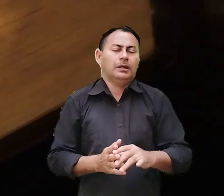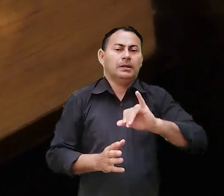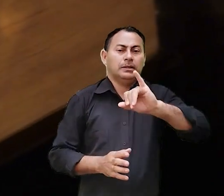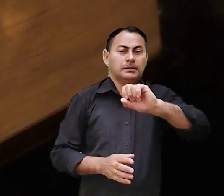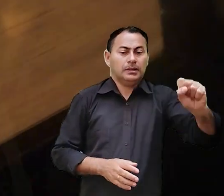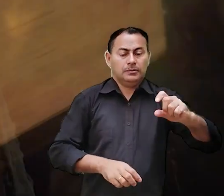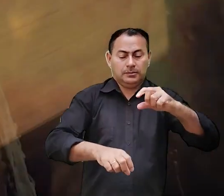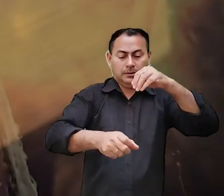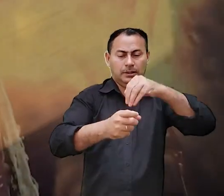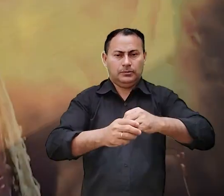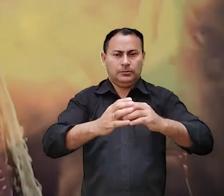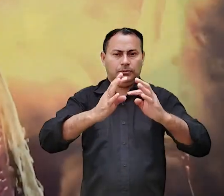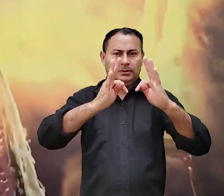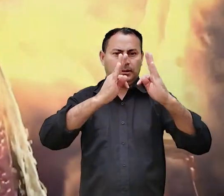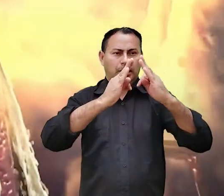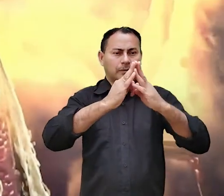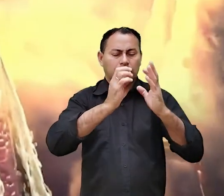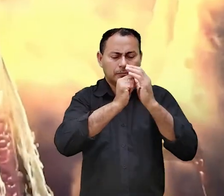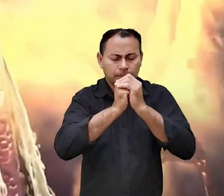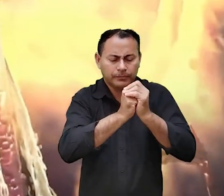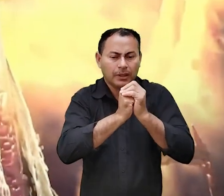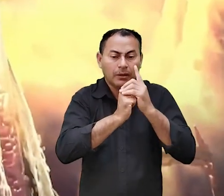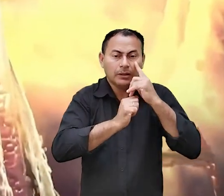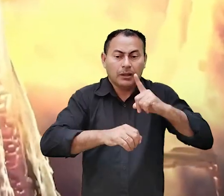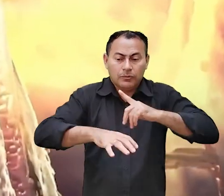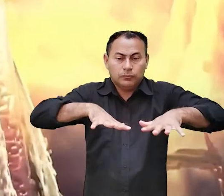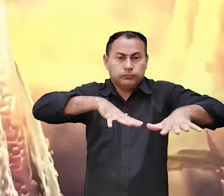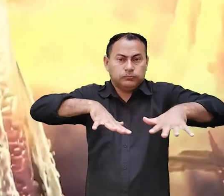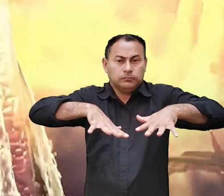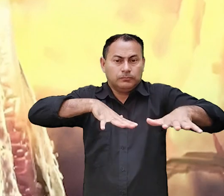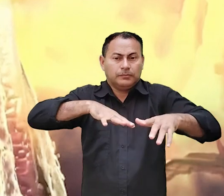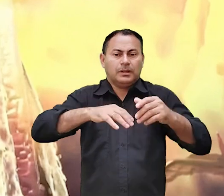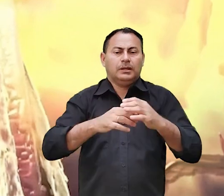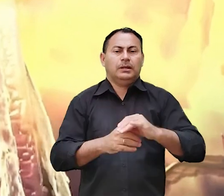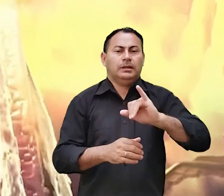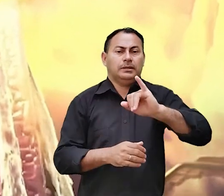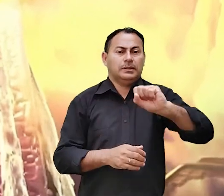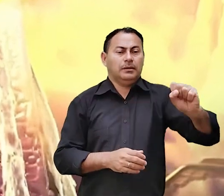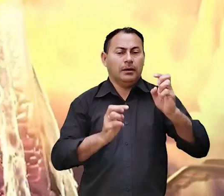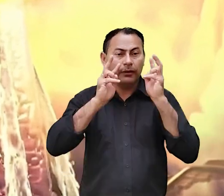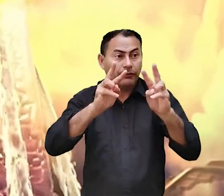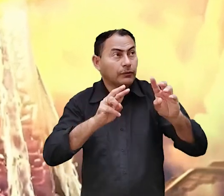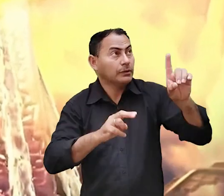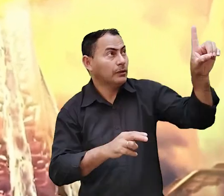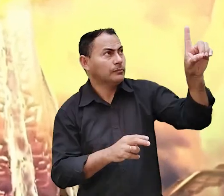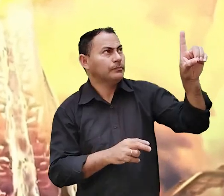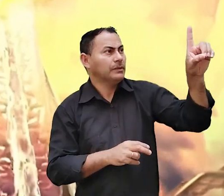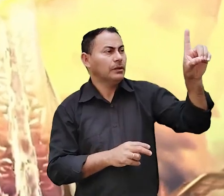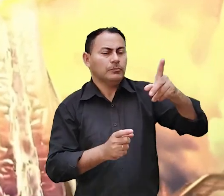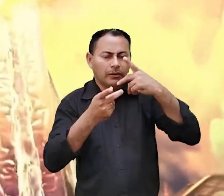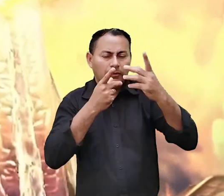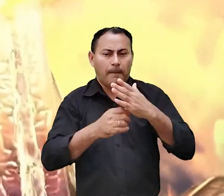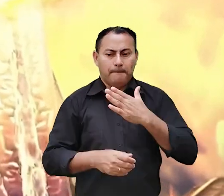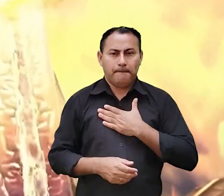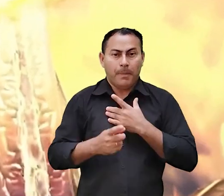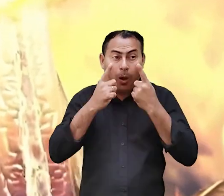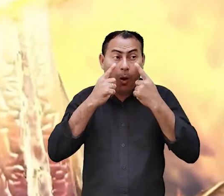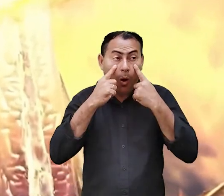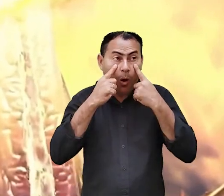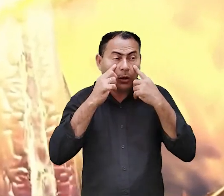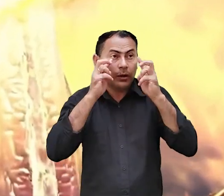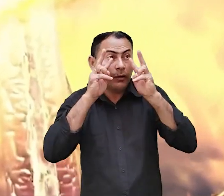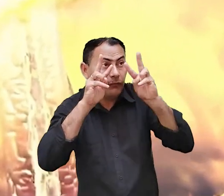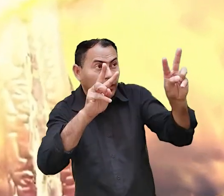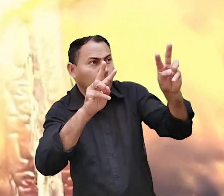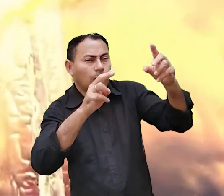Isaías estava no templo adorando quando houve um terremoto Foi aí que Isaías viu Deus ele disse os meus